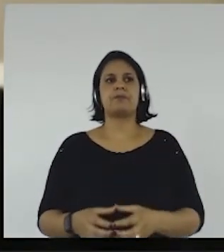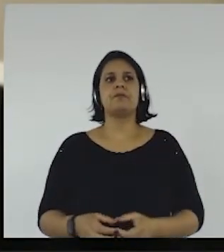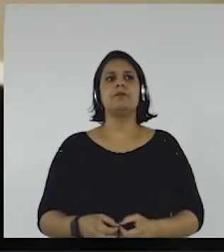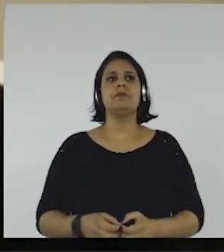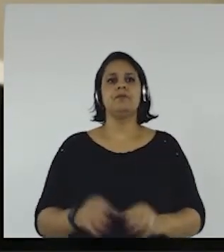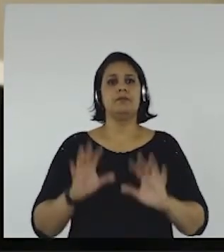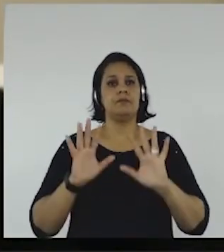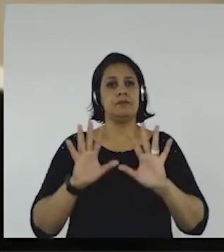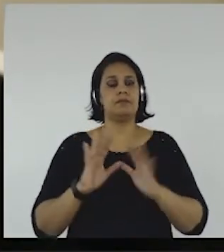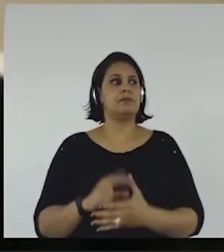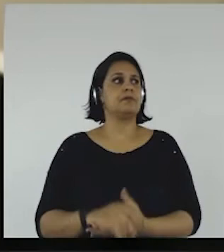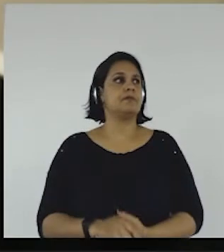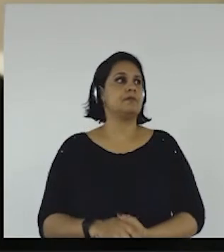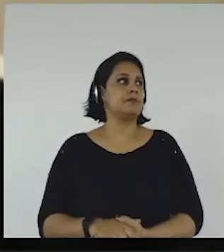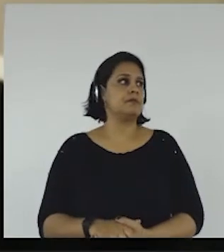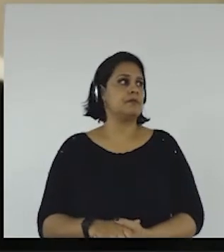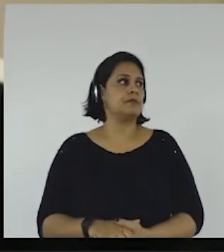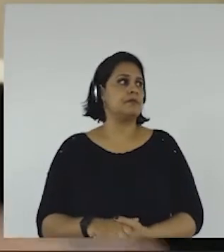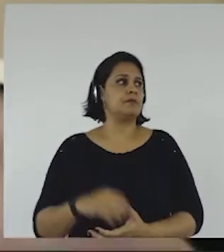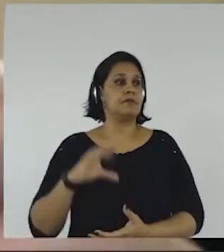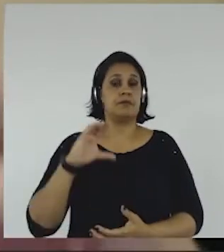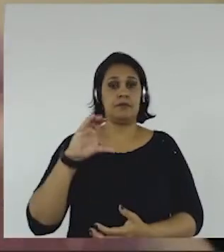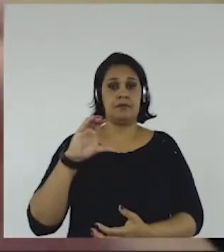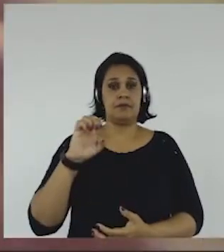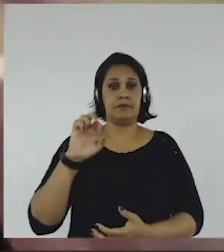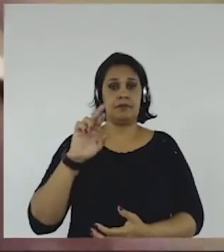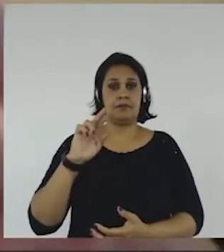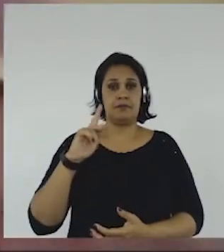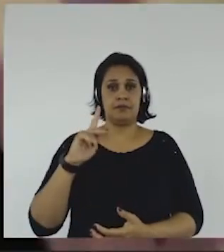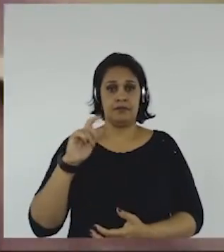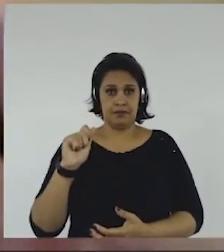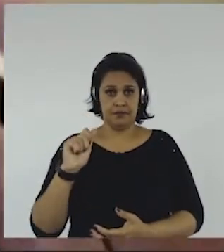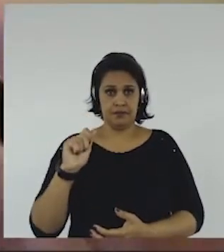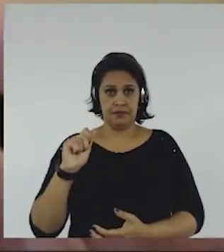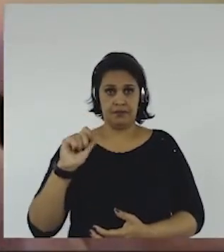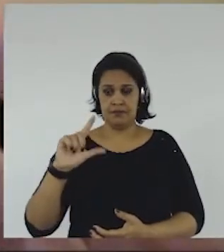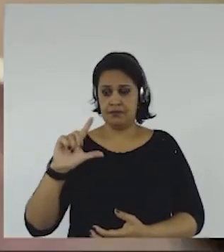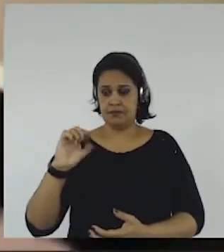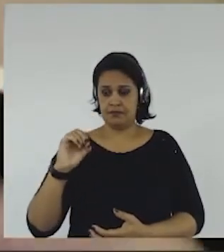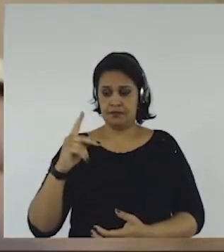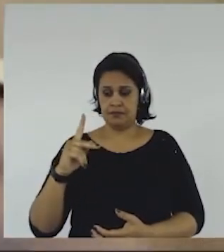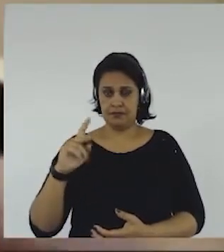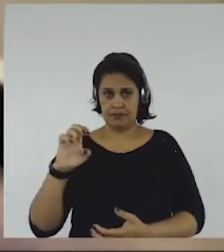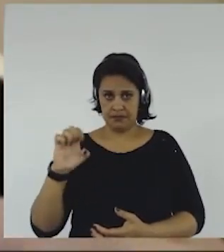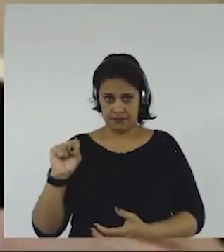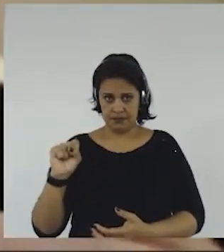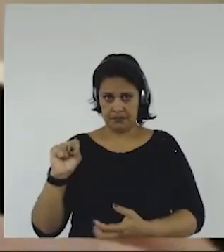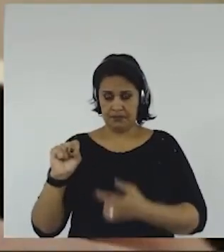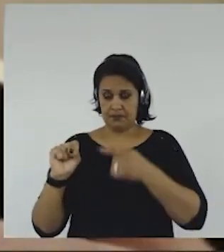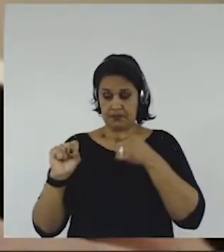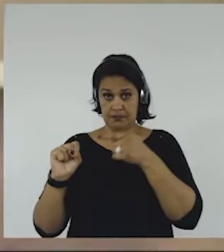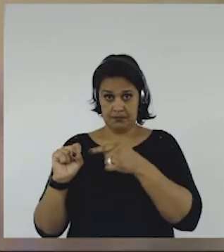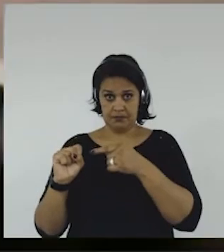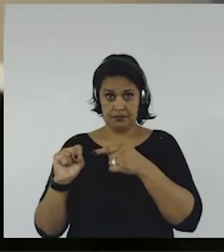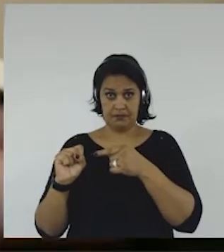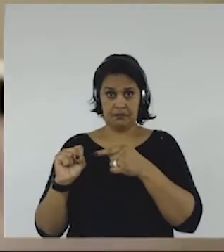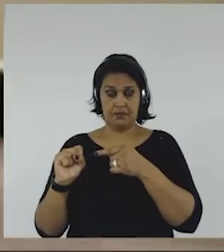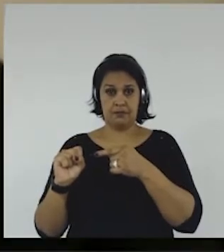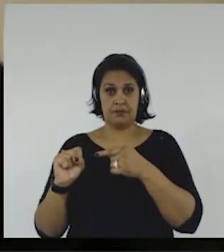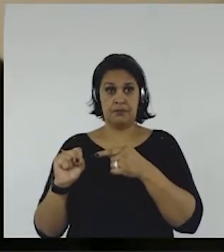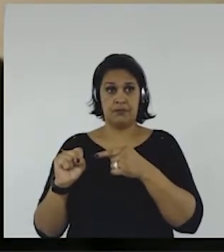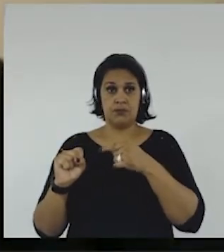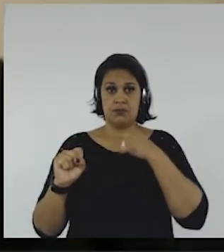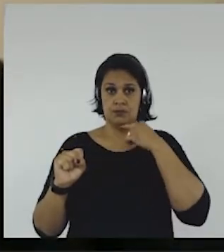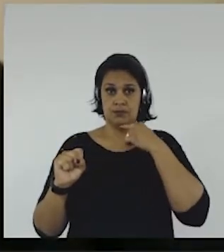senhores, Serpa Lopes, não se sabe muito bem a dicção dele, mas certamente não